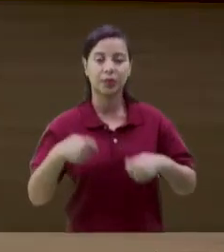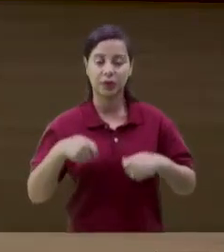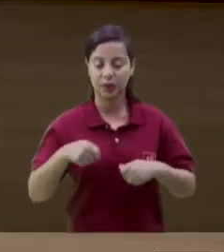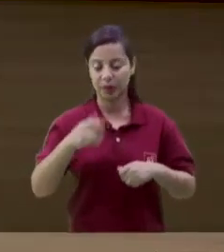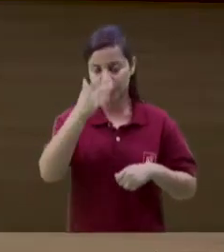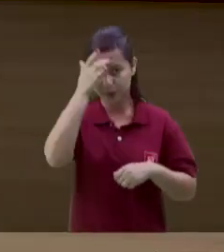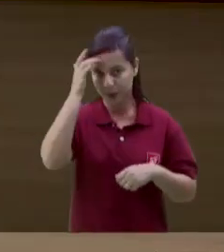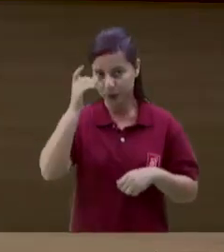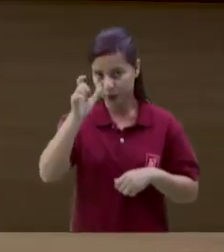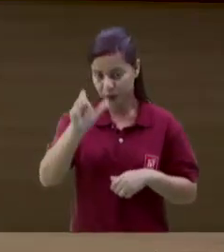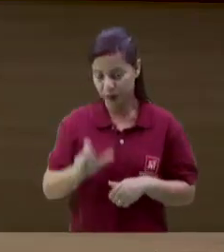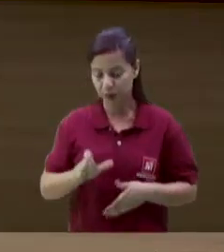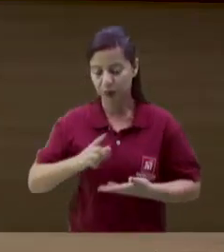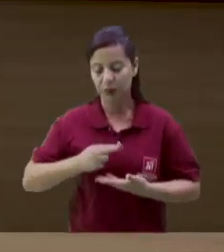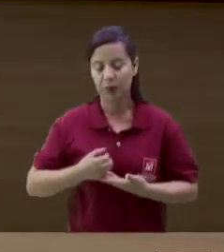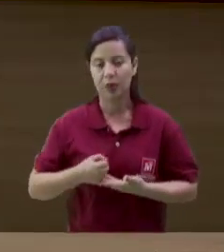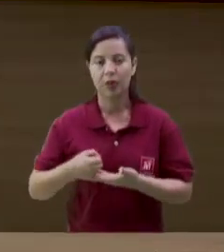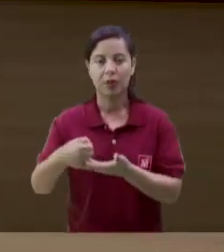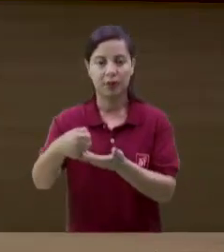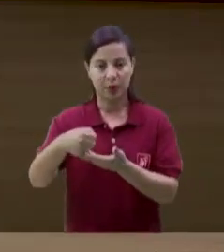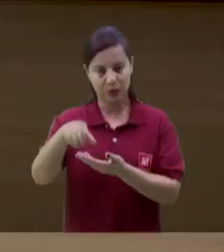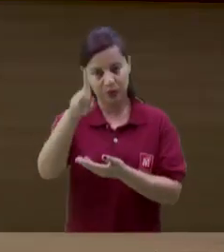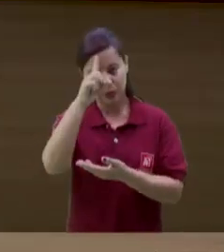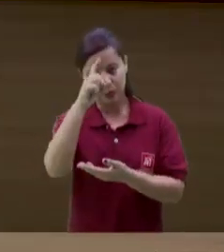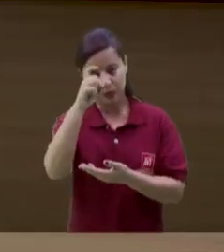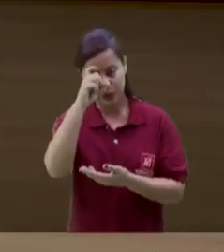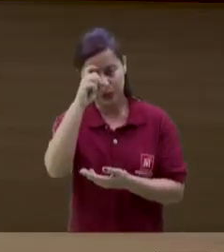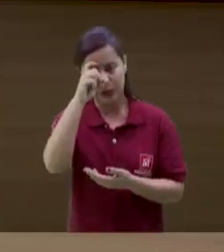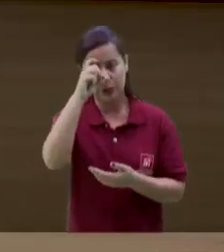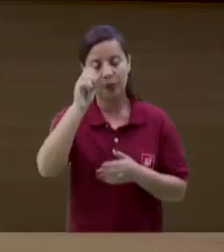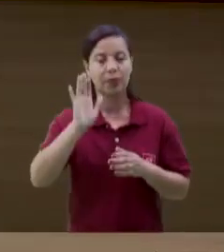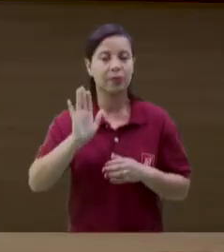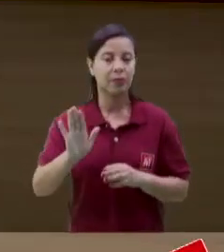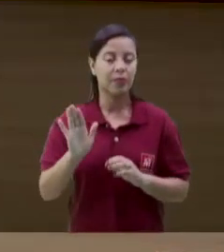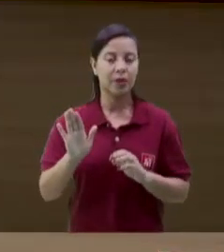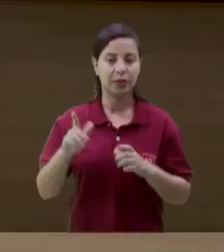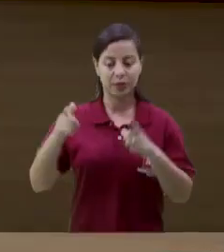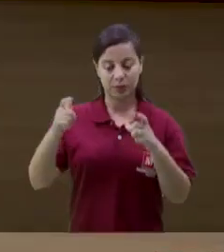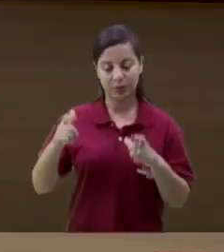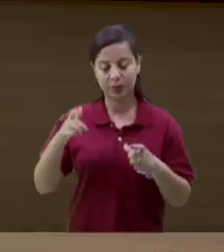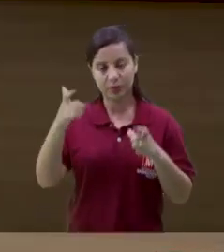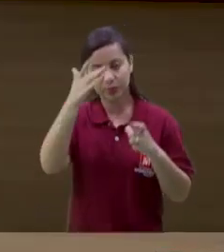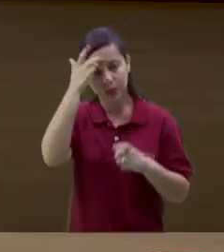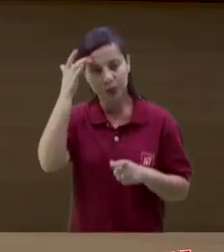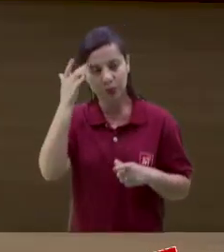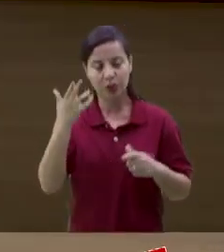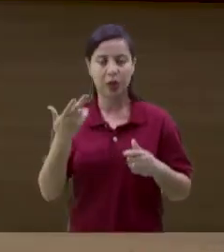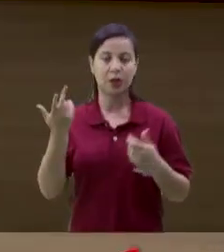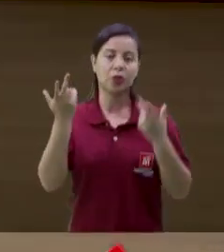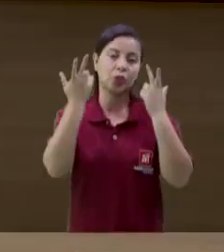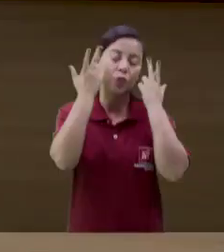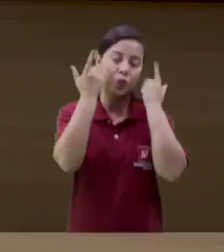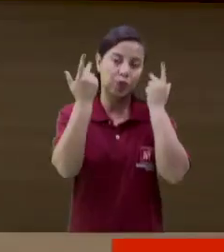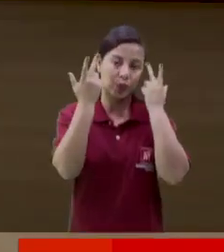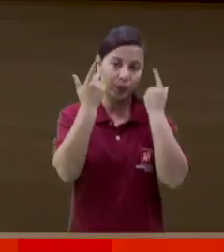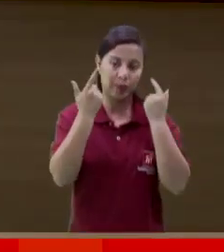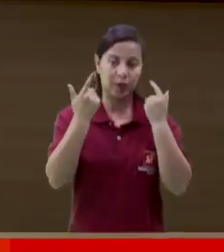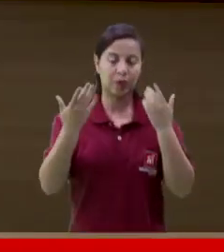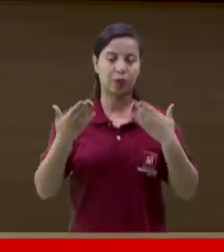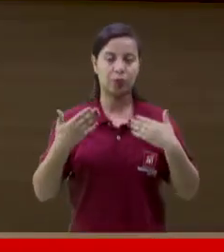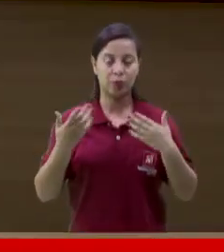vítima a um serviço especializado, mas mantendo o membro exatamente nessa posição, né? Minimizando